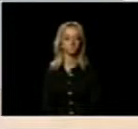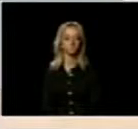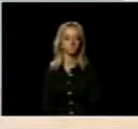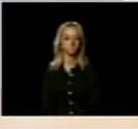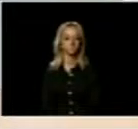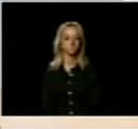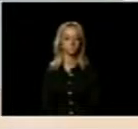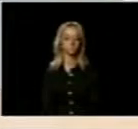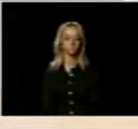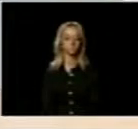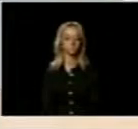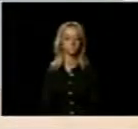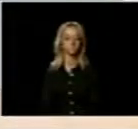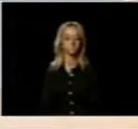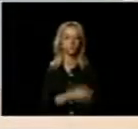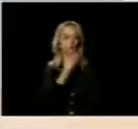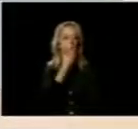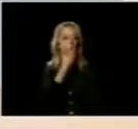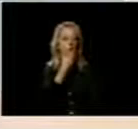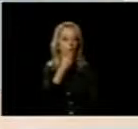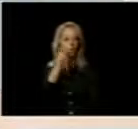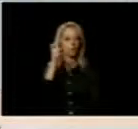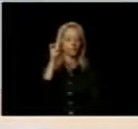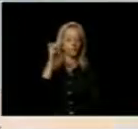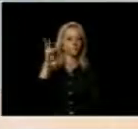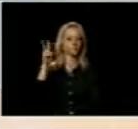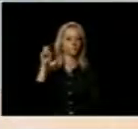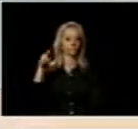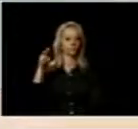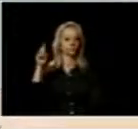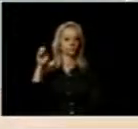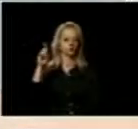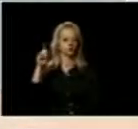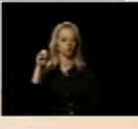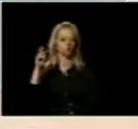e ele ia de uma cidade para outra cidade.